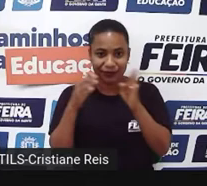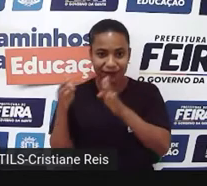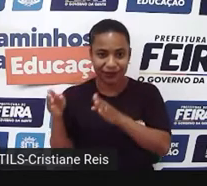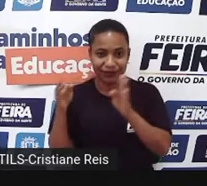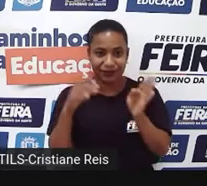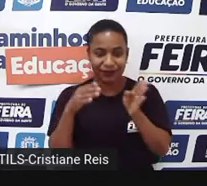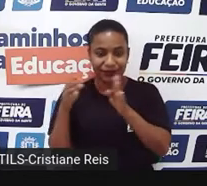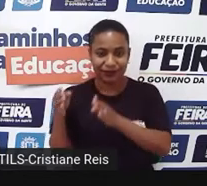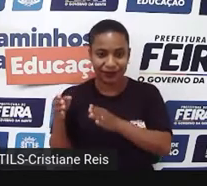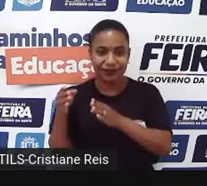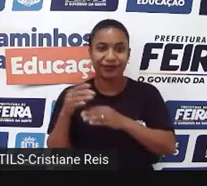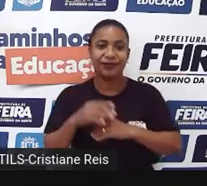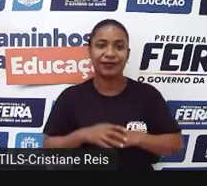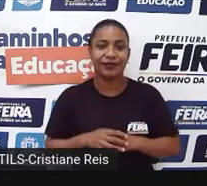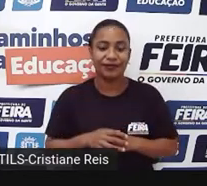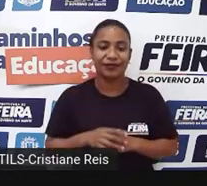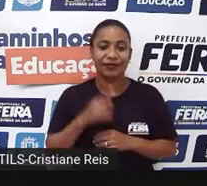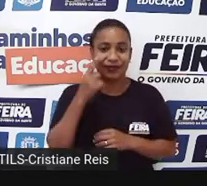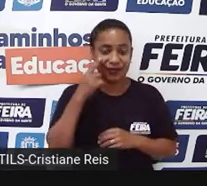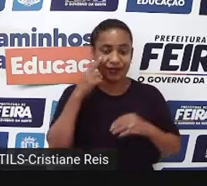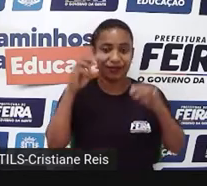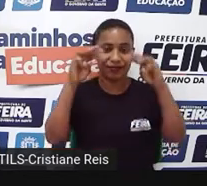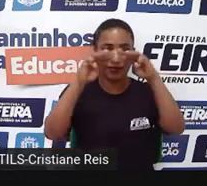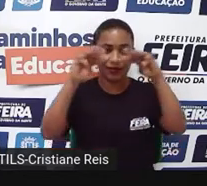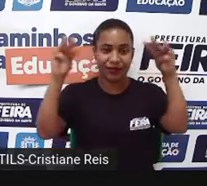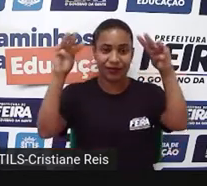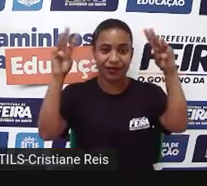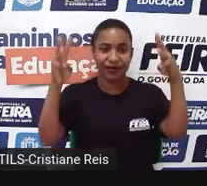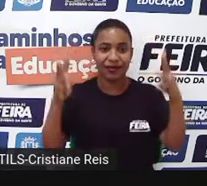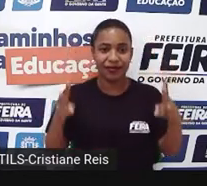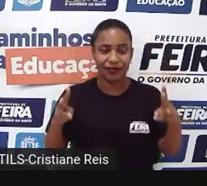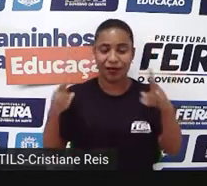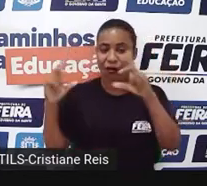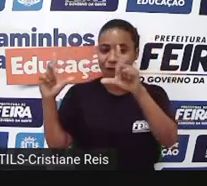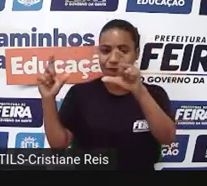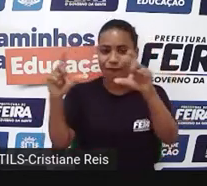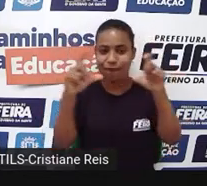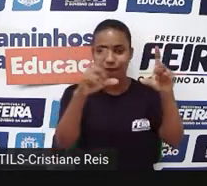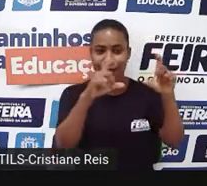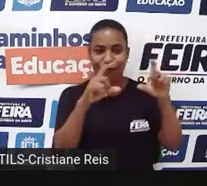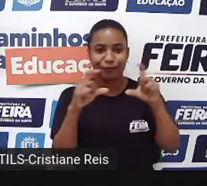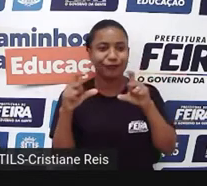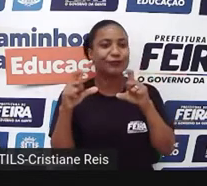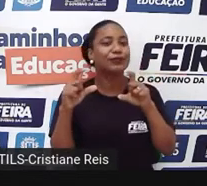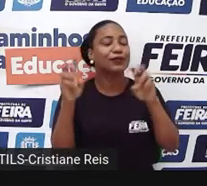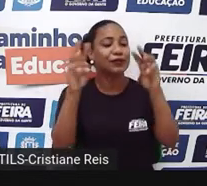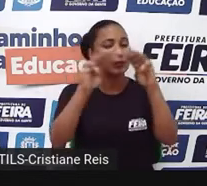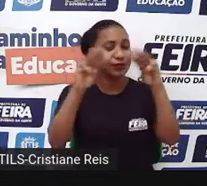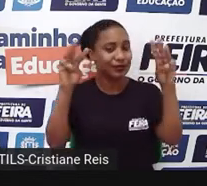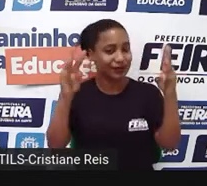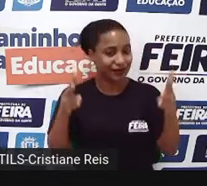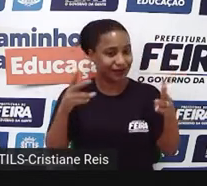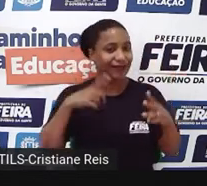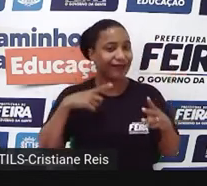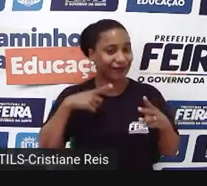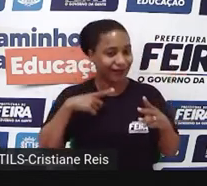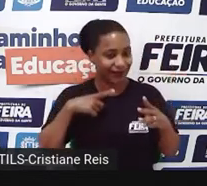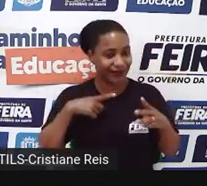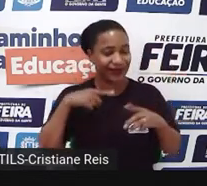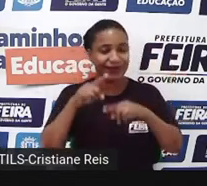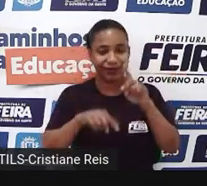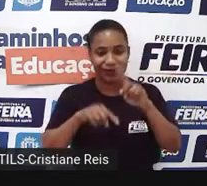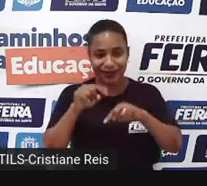fotos que foram tiradas dos museus, tá? Alguns museus ao redor do mundo têm esses